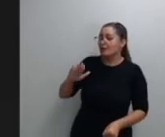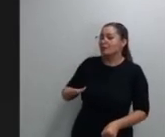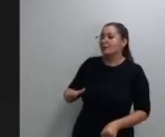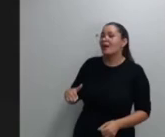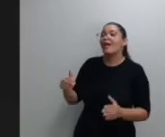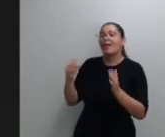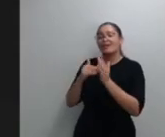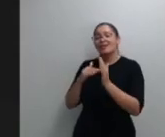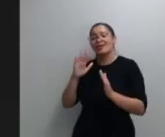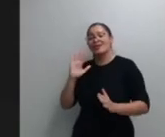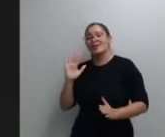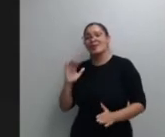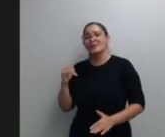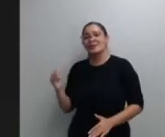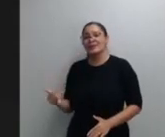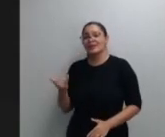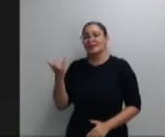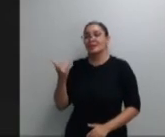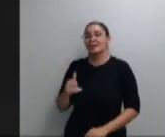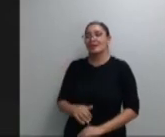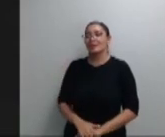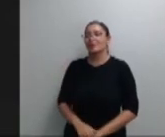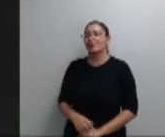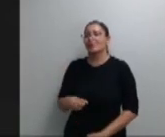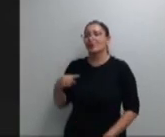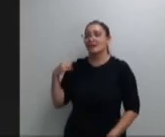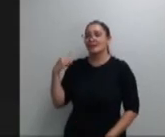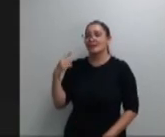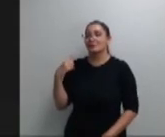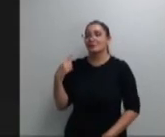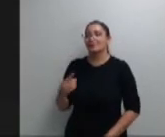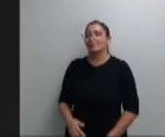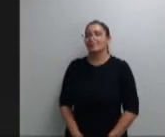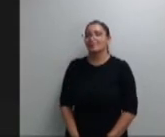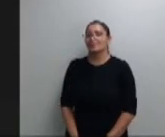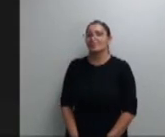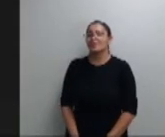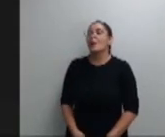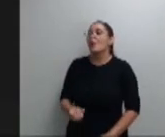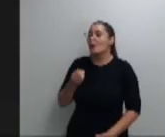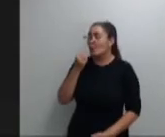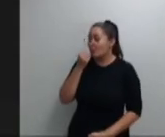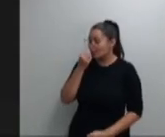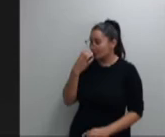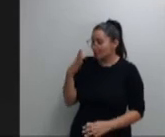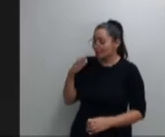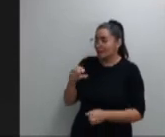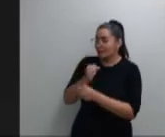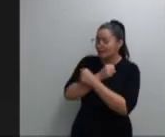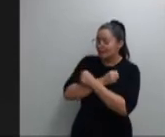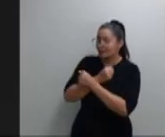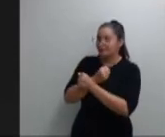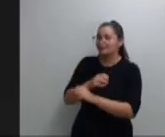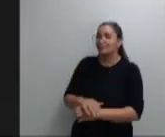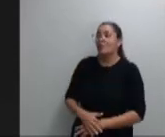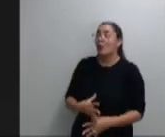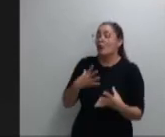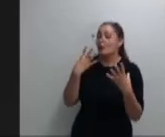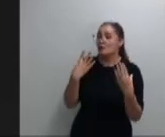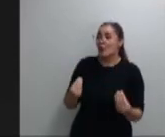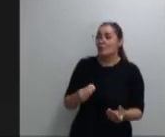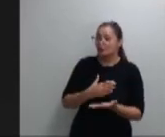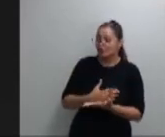oportunidade até mais doutora Ana até mais doutor Tassir um abraço bem vamos agora dar